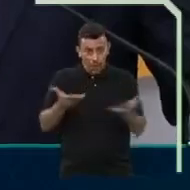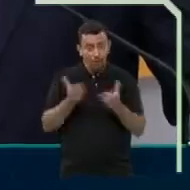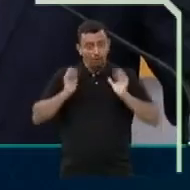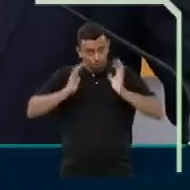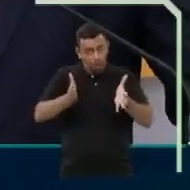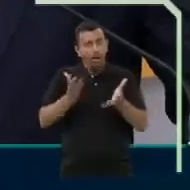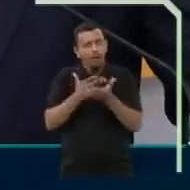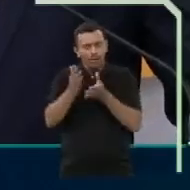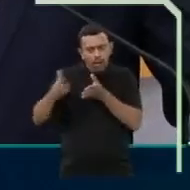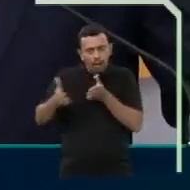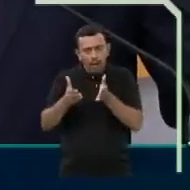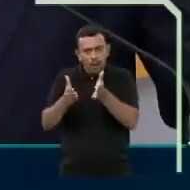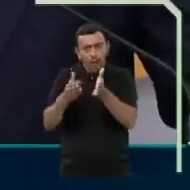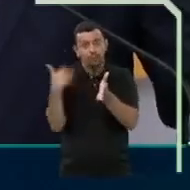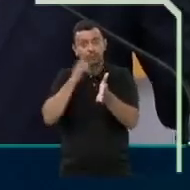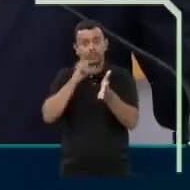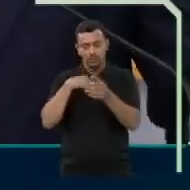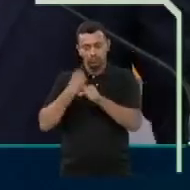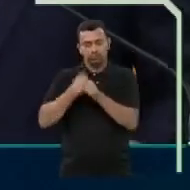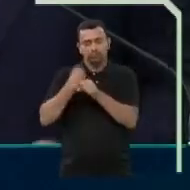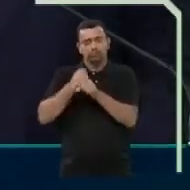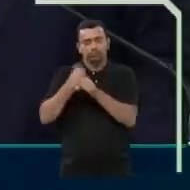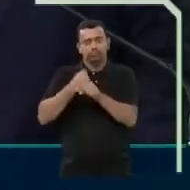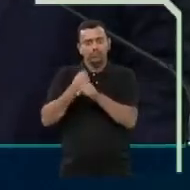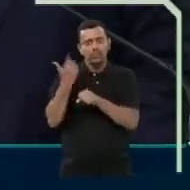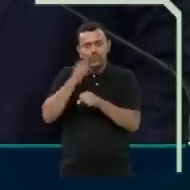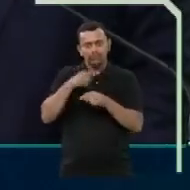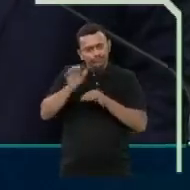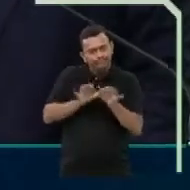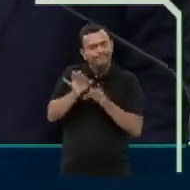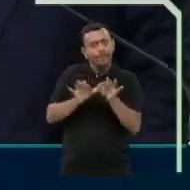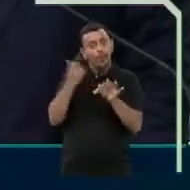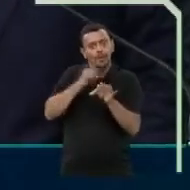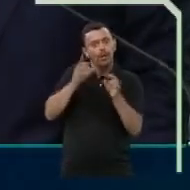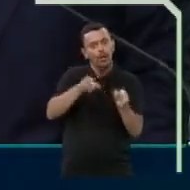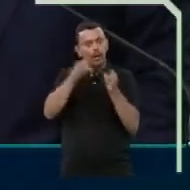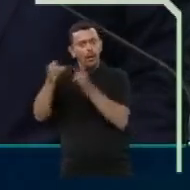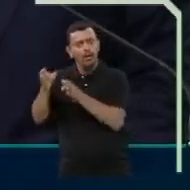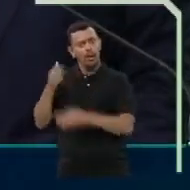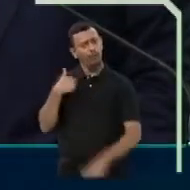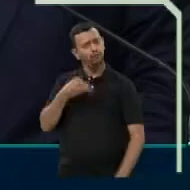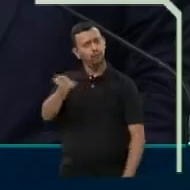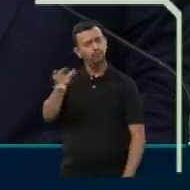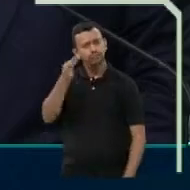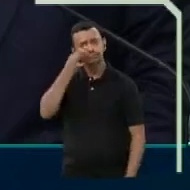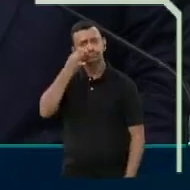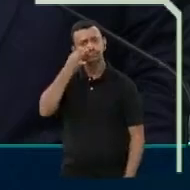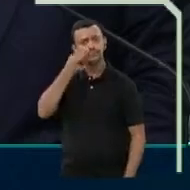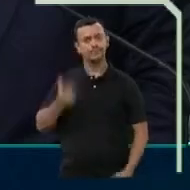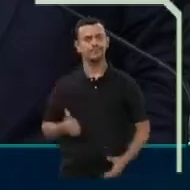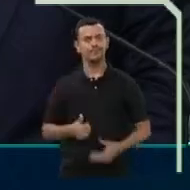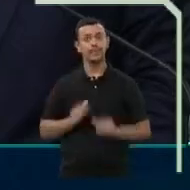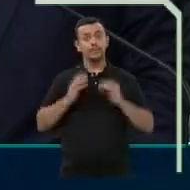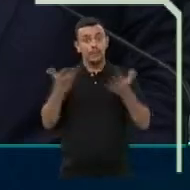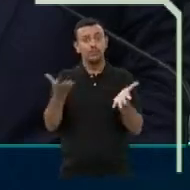um grande trecho desta transposição. Eu fui lá. Então nós temos aqui que, de fato, dar prioridade,